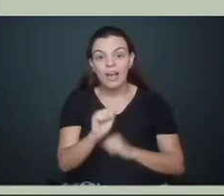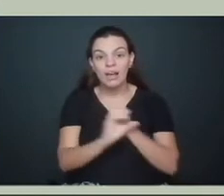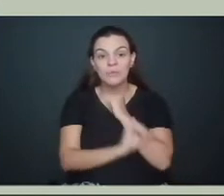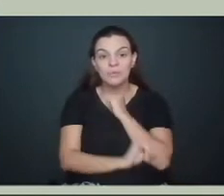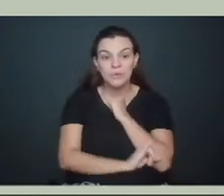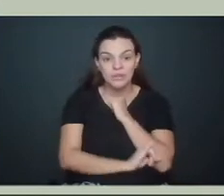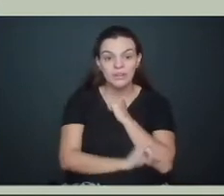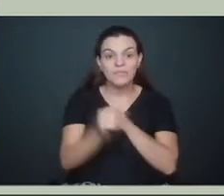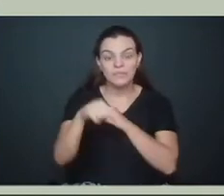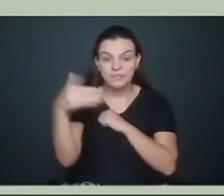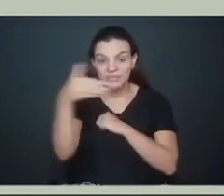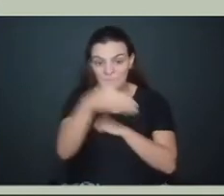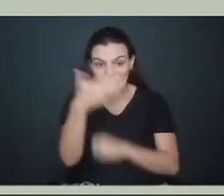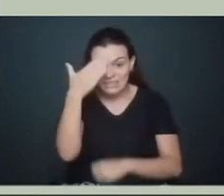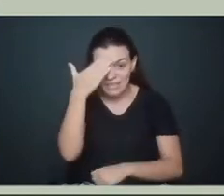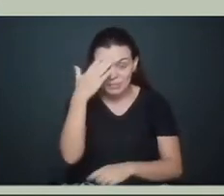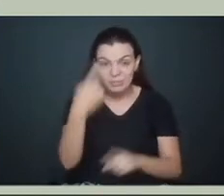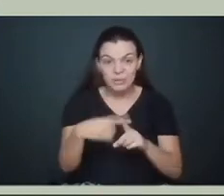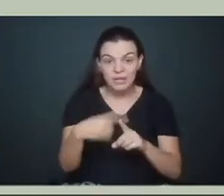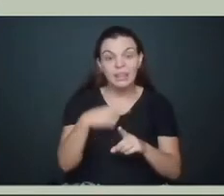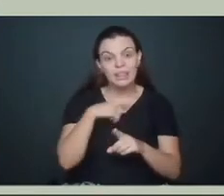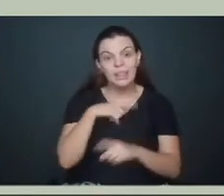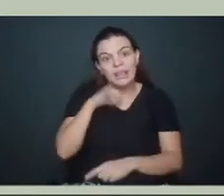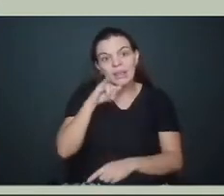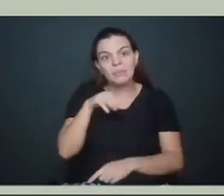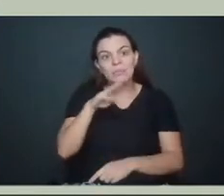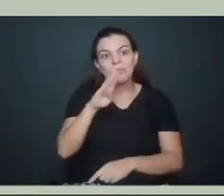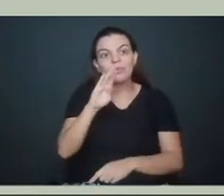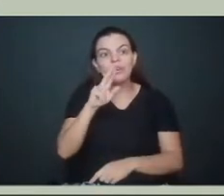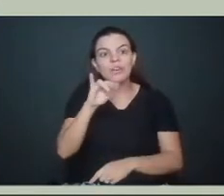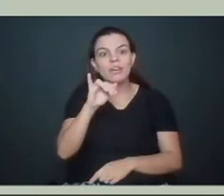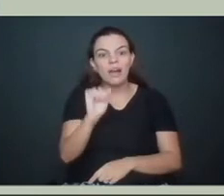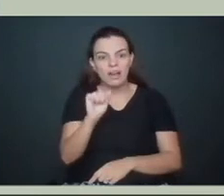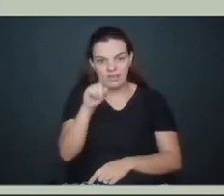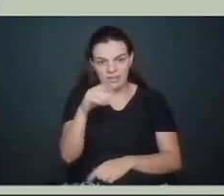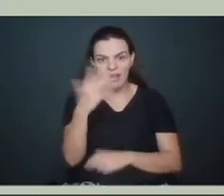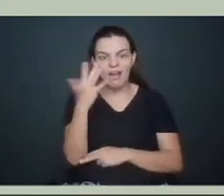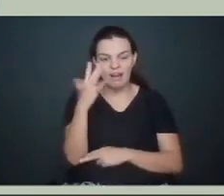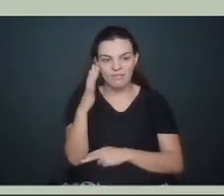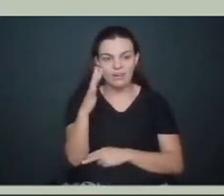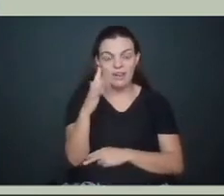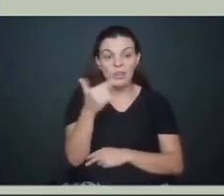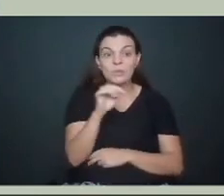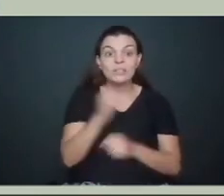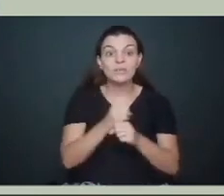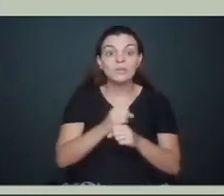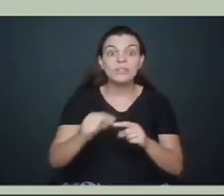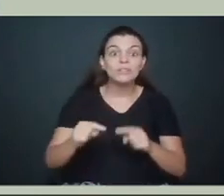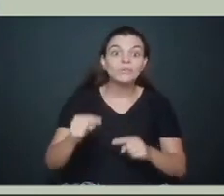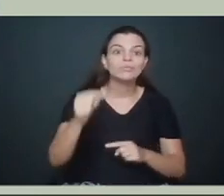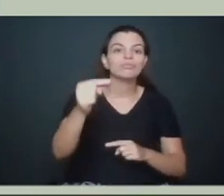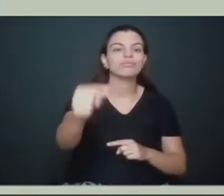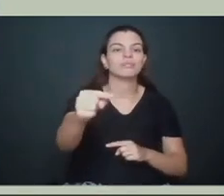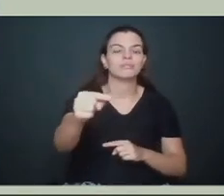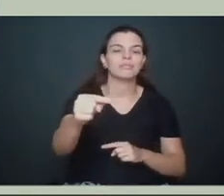sabe. Capão da Embuia porque tem embuia. Você daqui 200 anos vai lá, não tem mais embuia e não tem mais araucária. Por